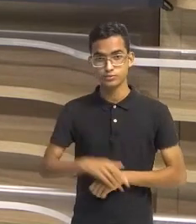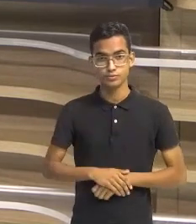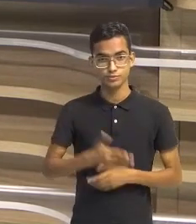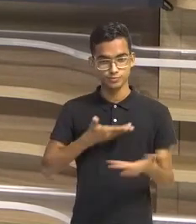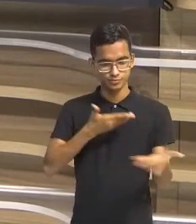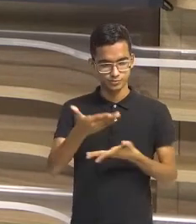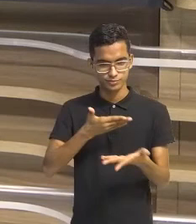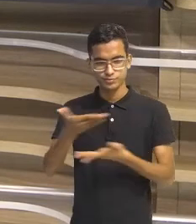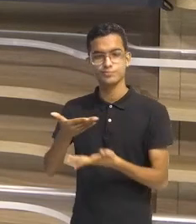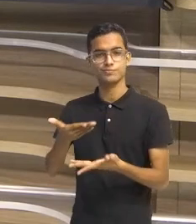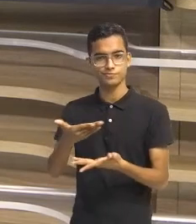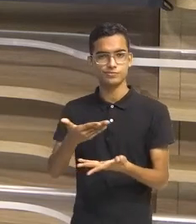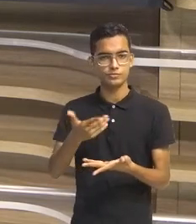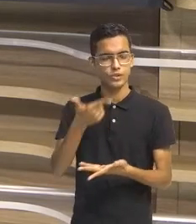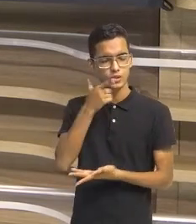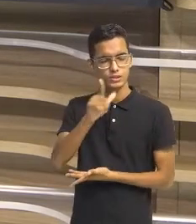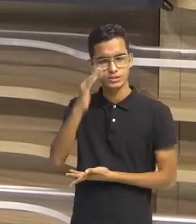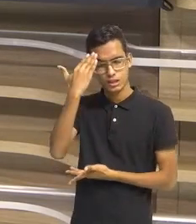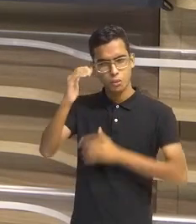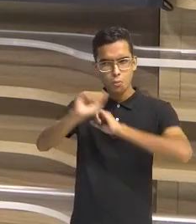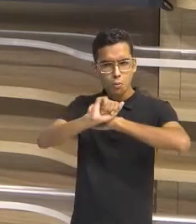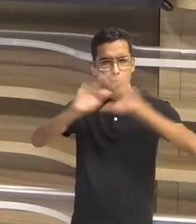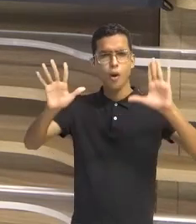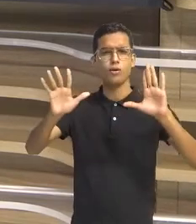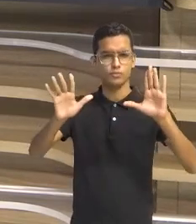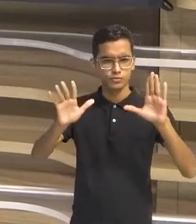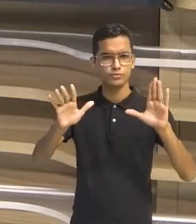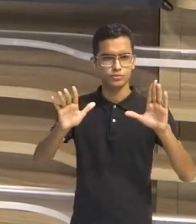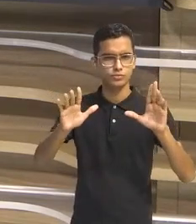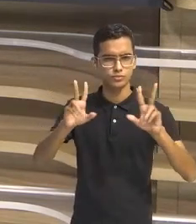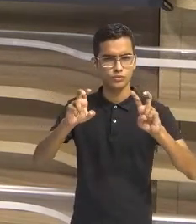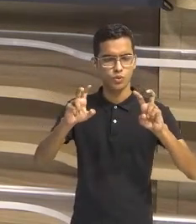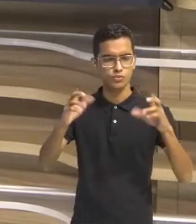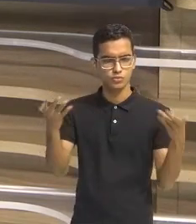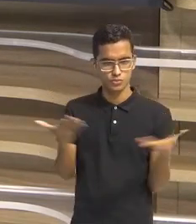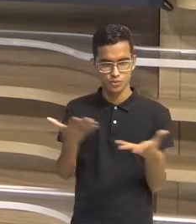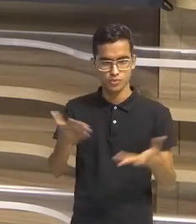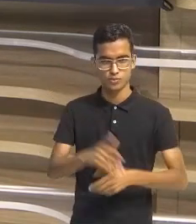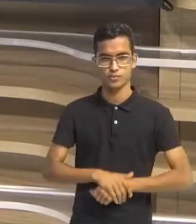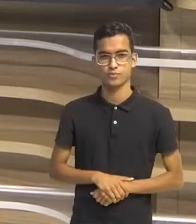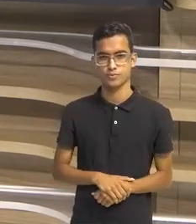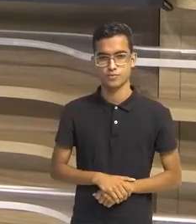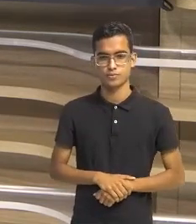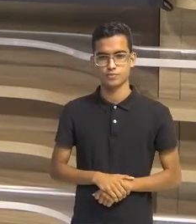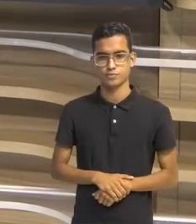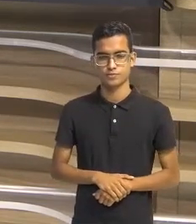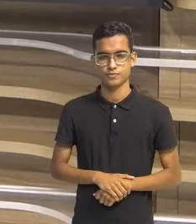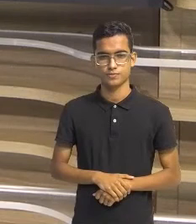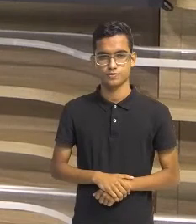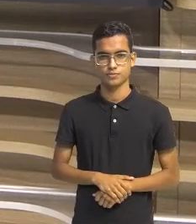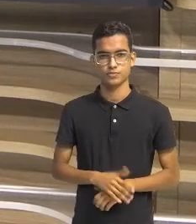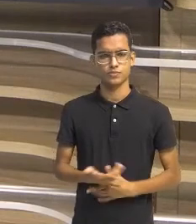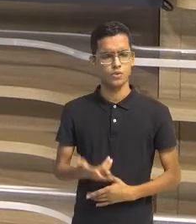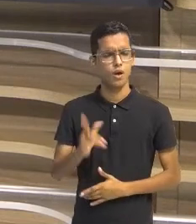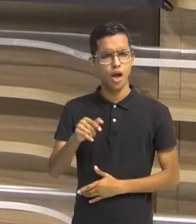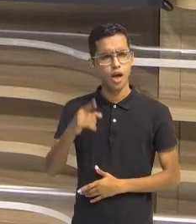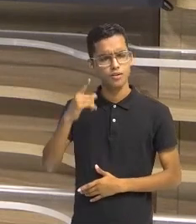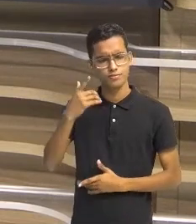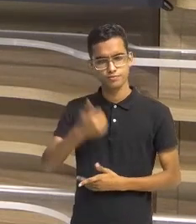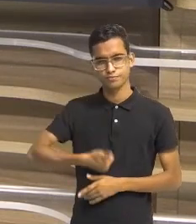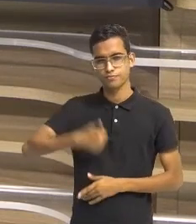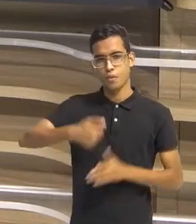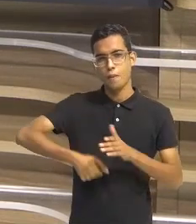se, né, a gente consegue entender melhor, compreender melhor essa nomenclatura, gente. E é assim mesmo, né? É a